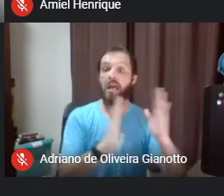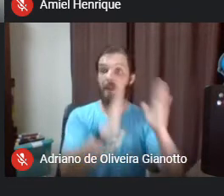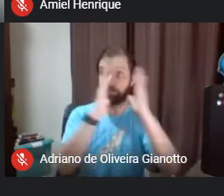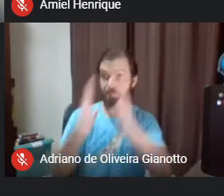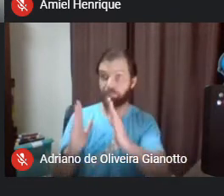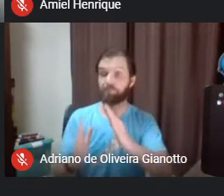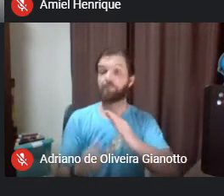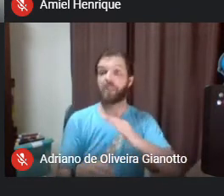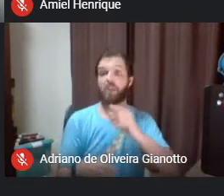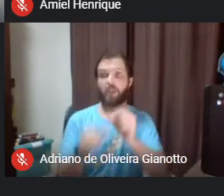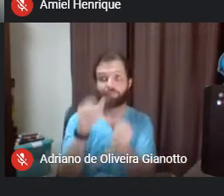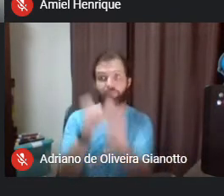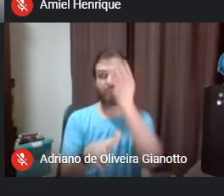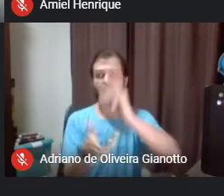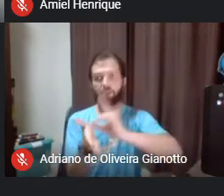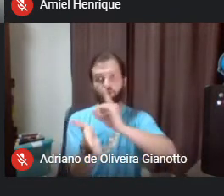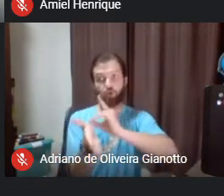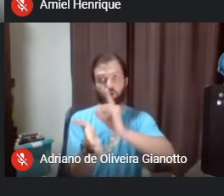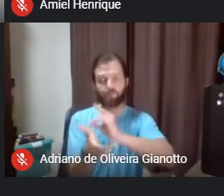Ele deu uma travada.